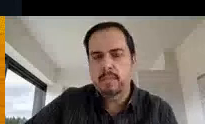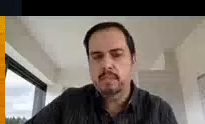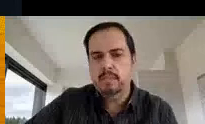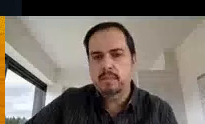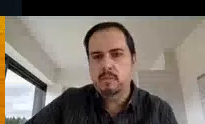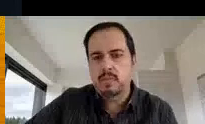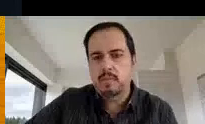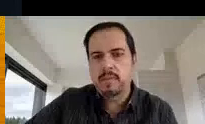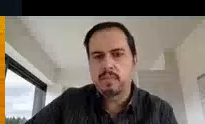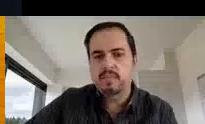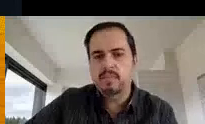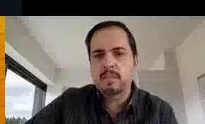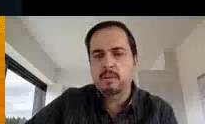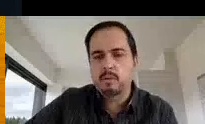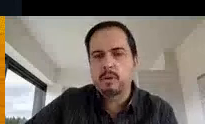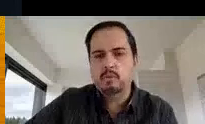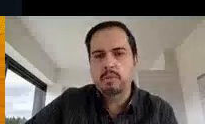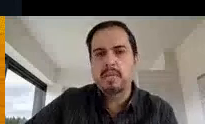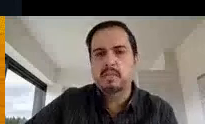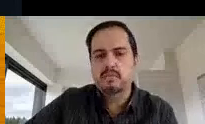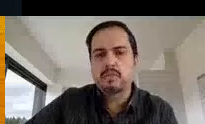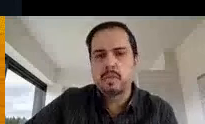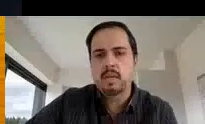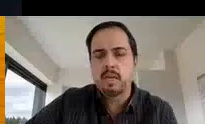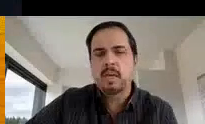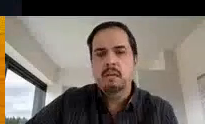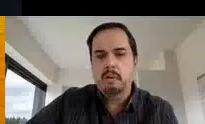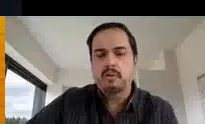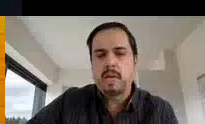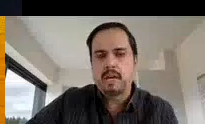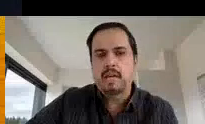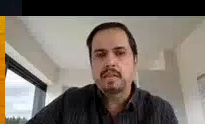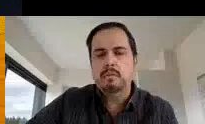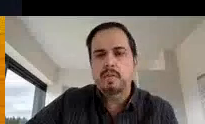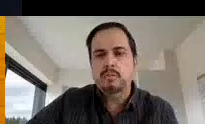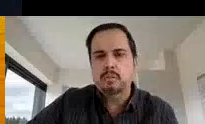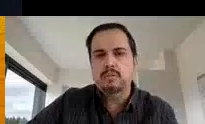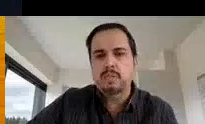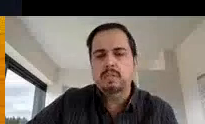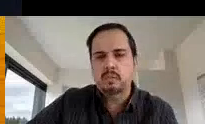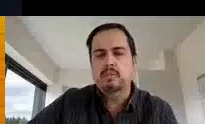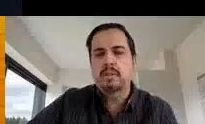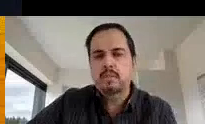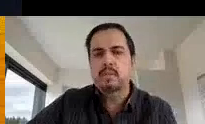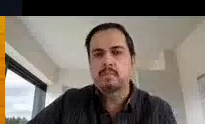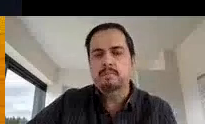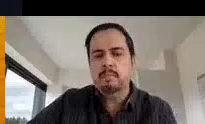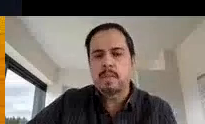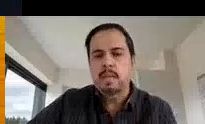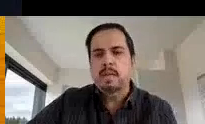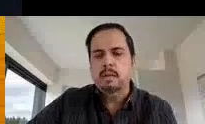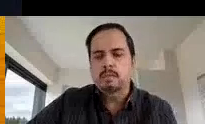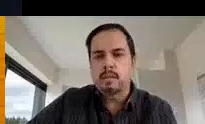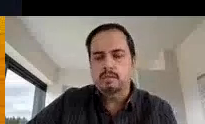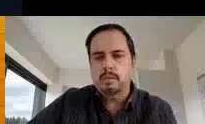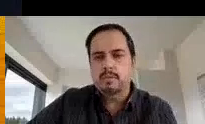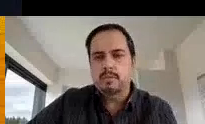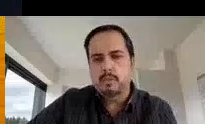repetido 30 vezes. Pense muito, sempre nessa frase para qualquer experiência que você for ter, para qualquer análise de contexto de vida que vocês forem